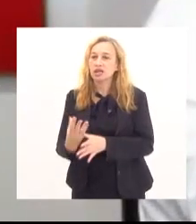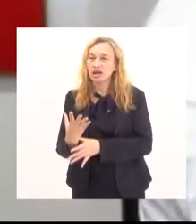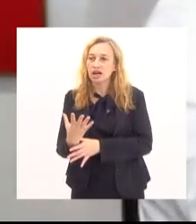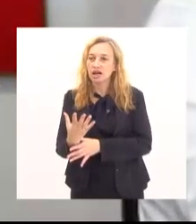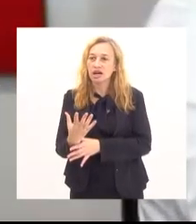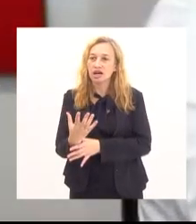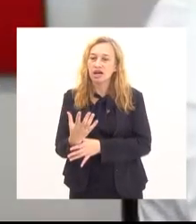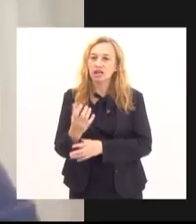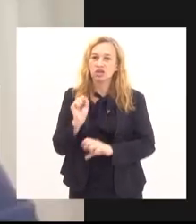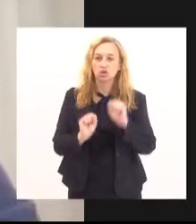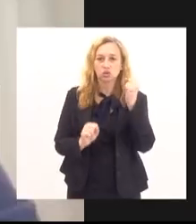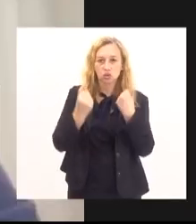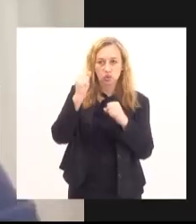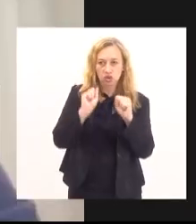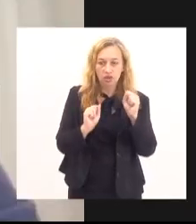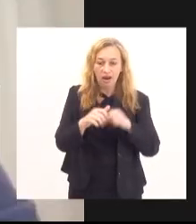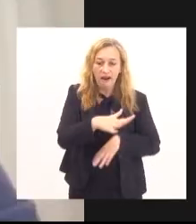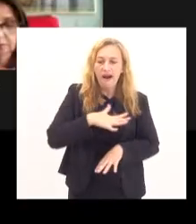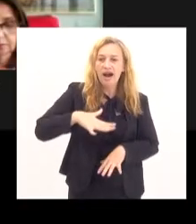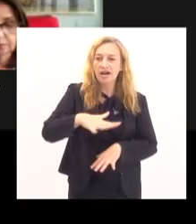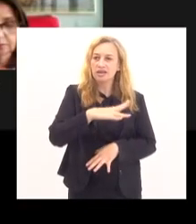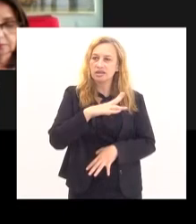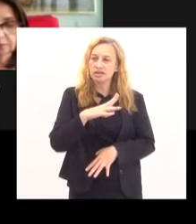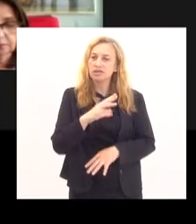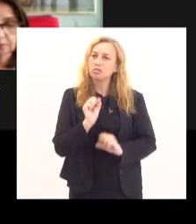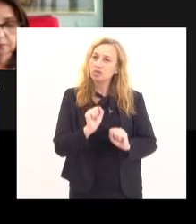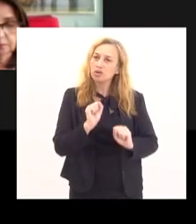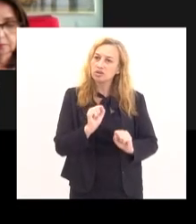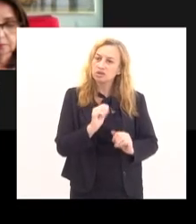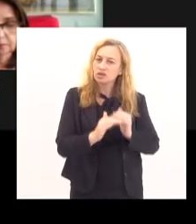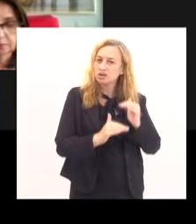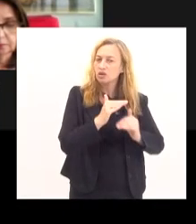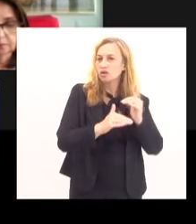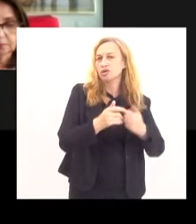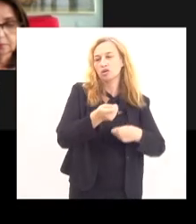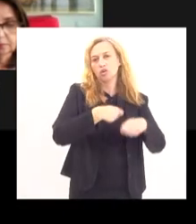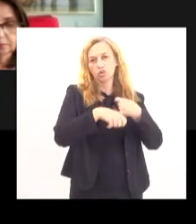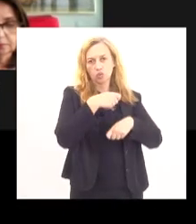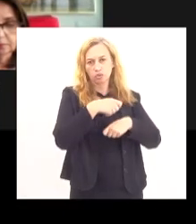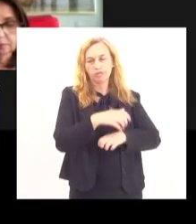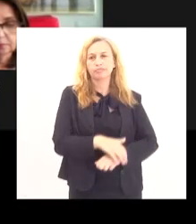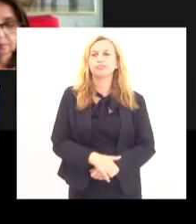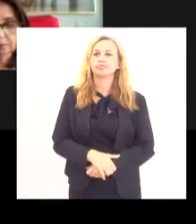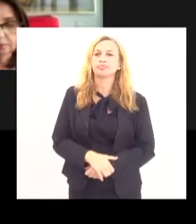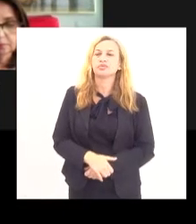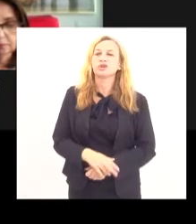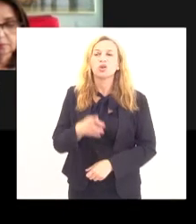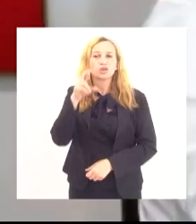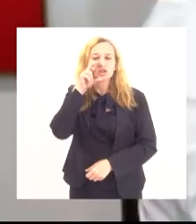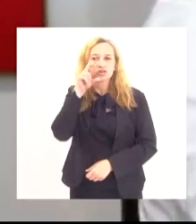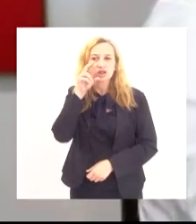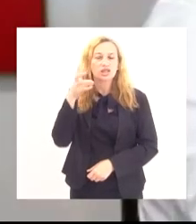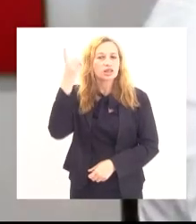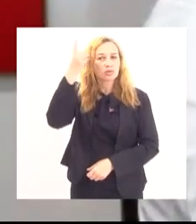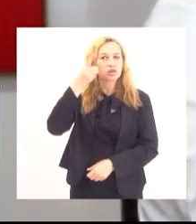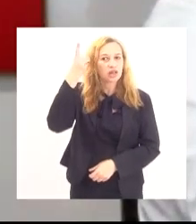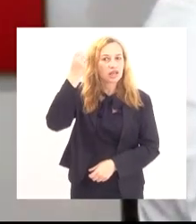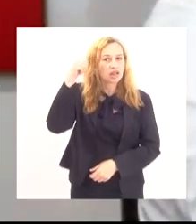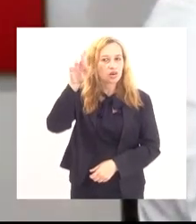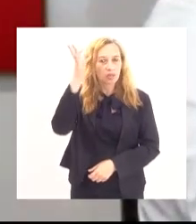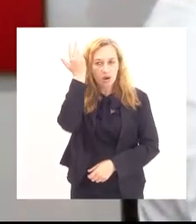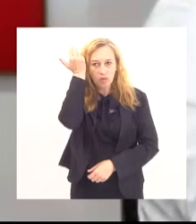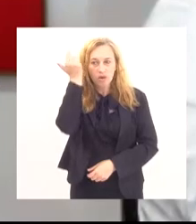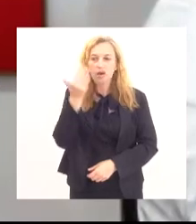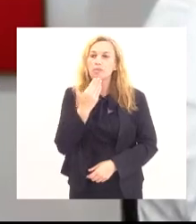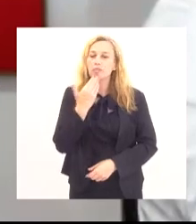particulares, áreas para que a gente possa fazer desenvolvimento econômico. É, Rosenberg, o deputado Eliomar pediu